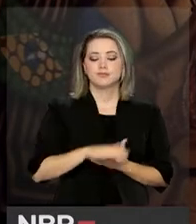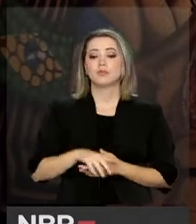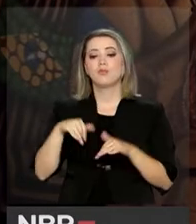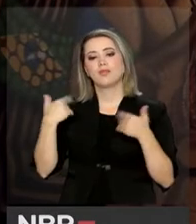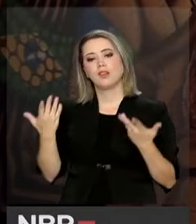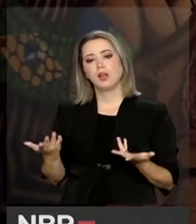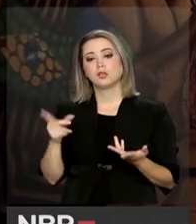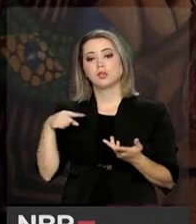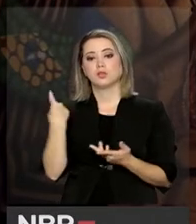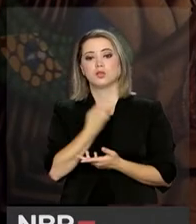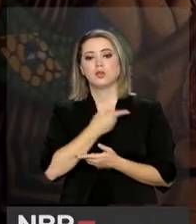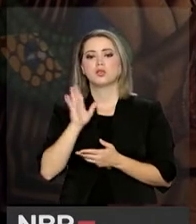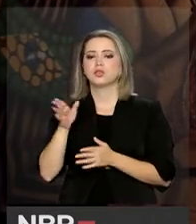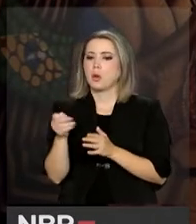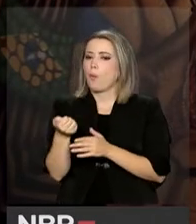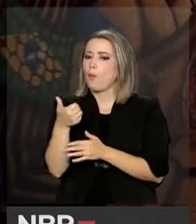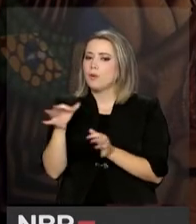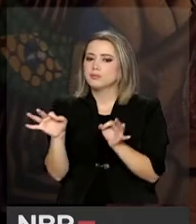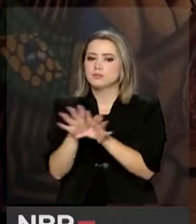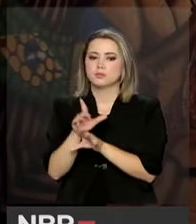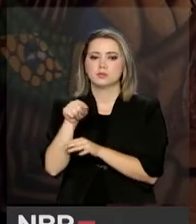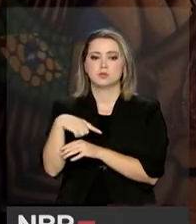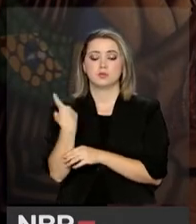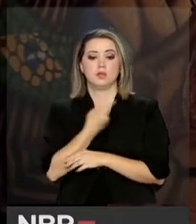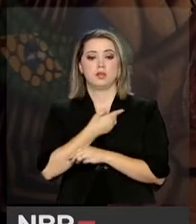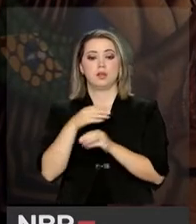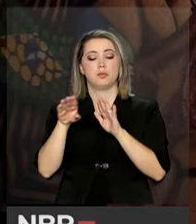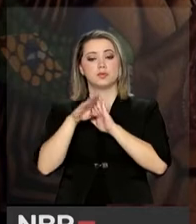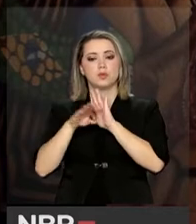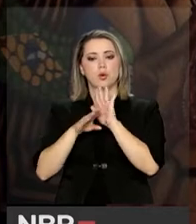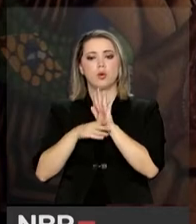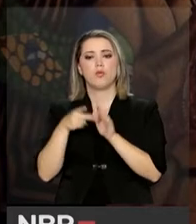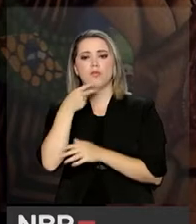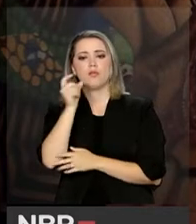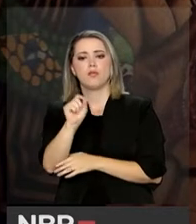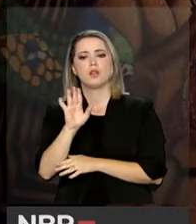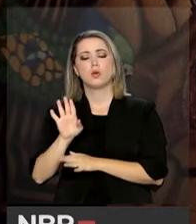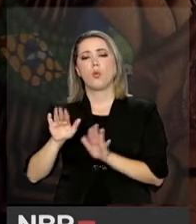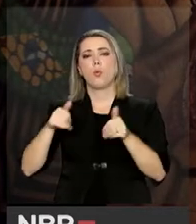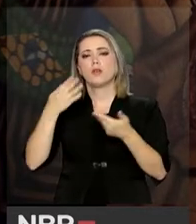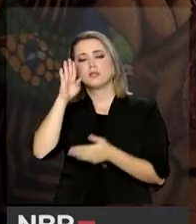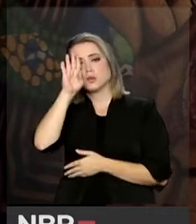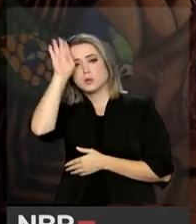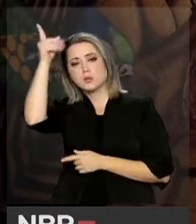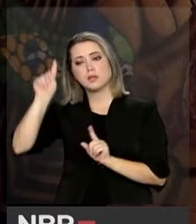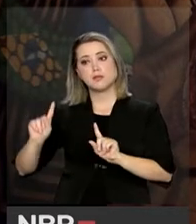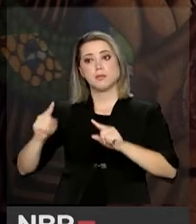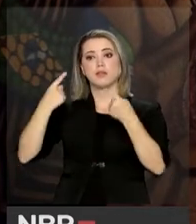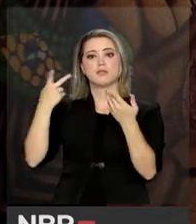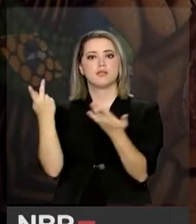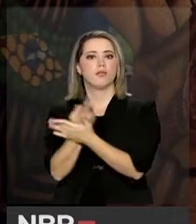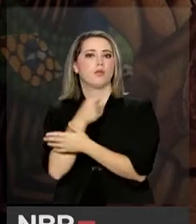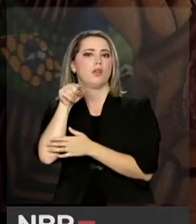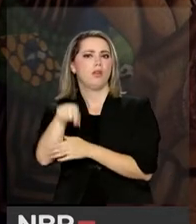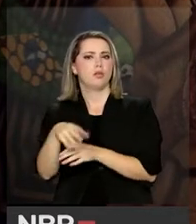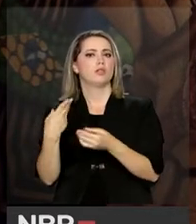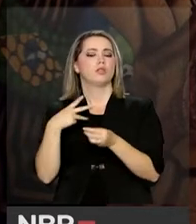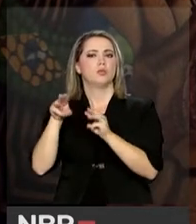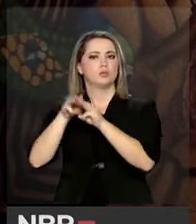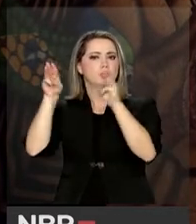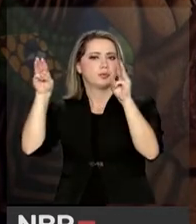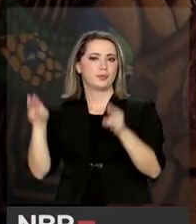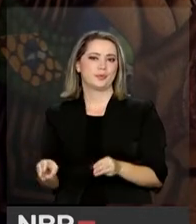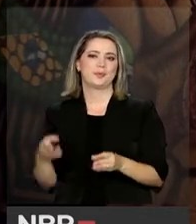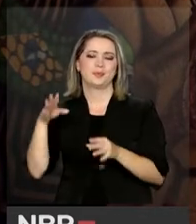Patrícia, agora a gente já está chegando perto do fim do nosso programa. Conta pra gente quais os principais desafios que estão aí colocados em relação